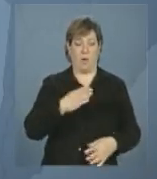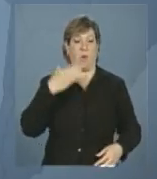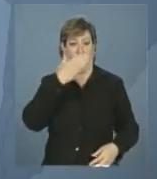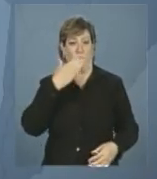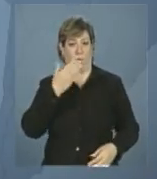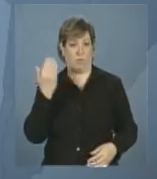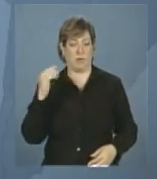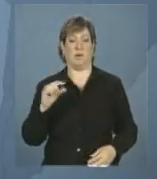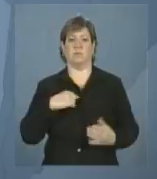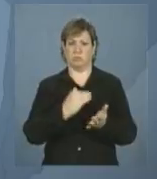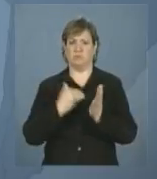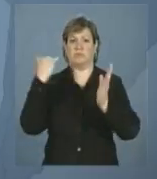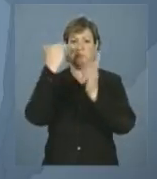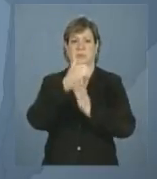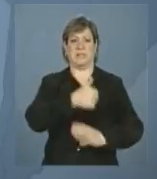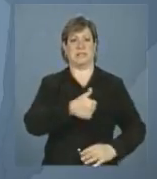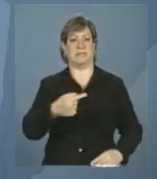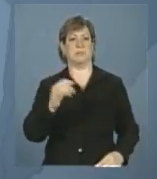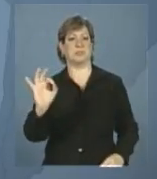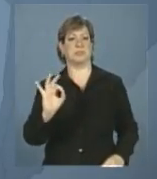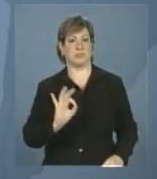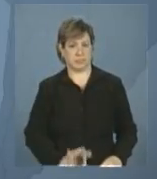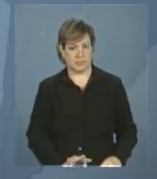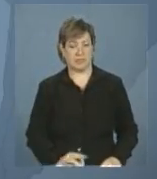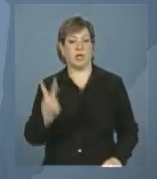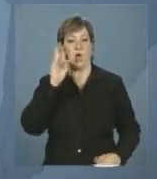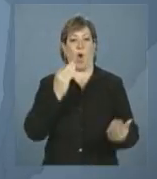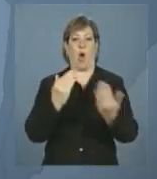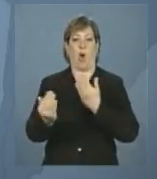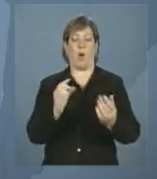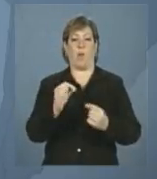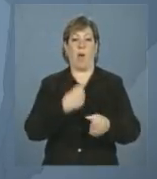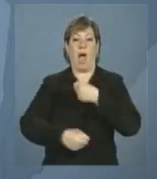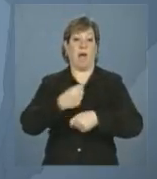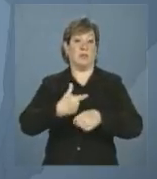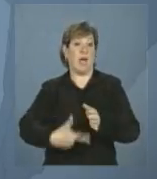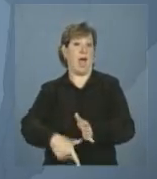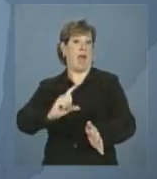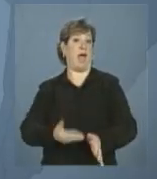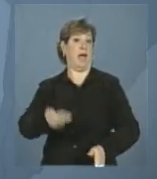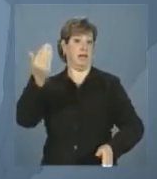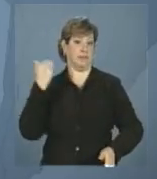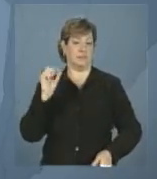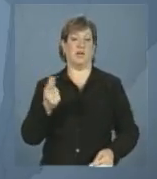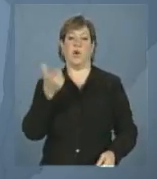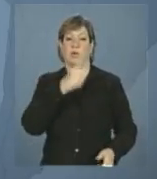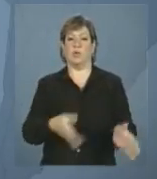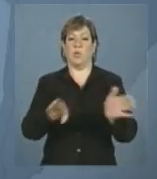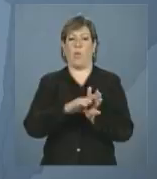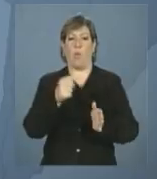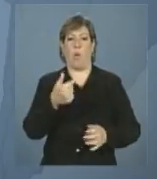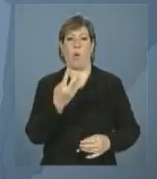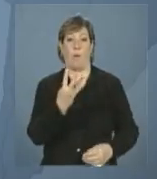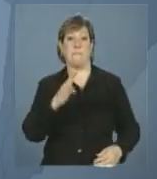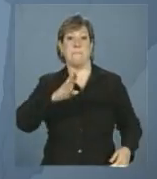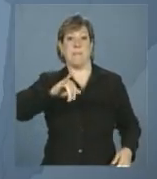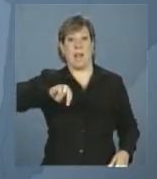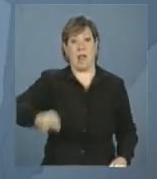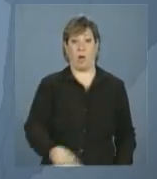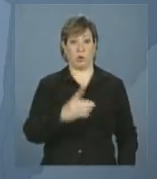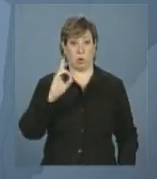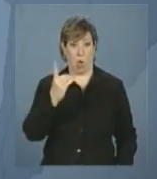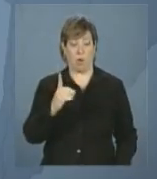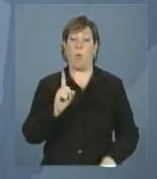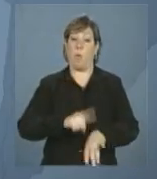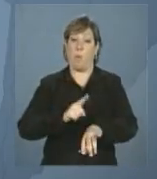Colômbia aumentou 17% em relação ao ano anterior, chegando a quase 4 bilhões de dólares. No